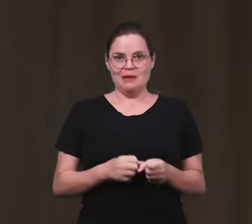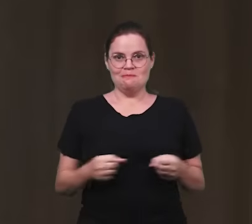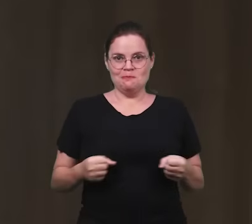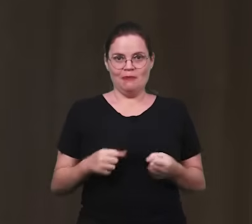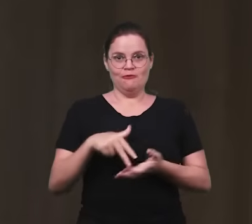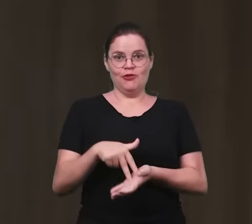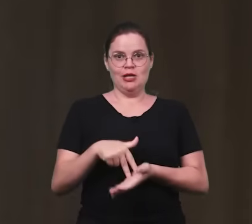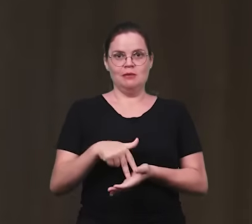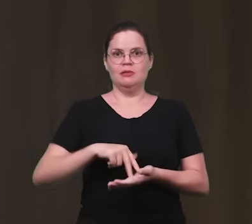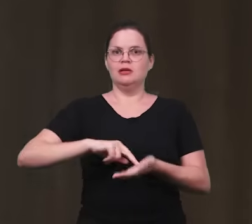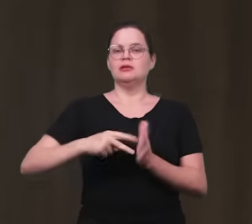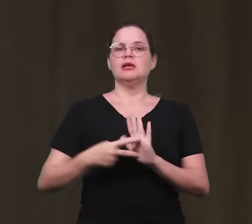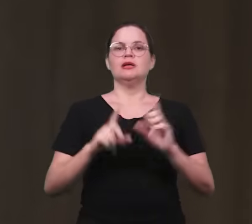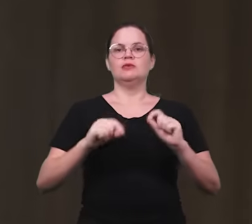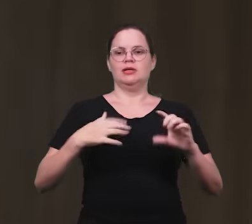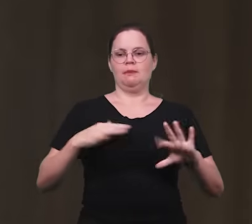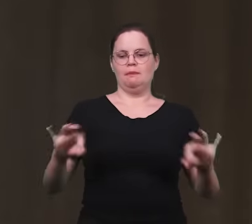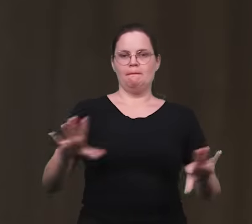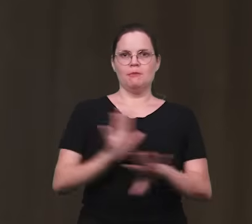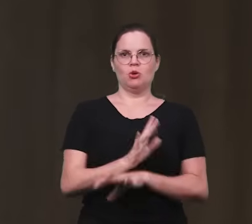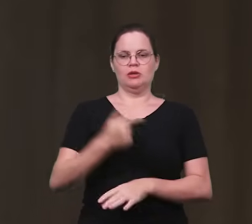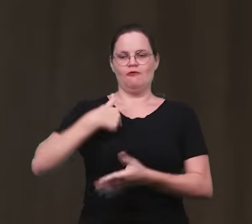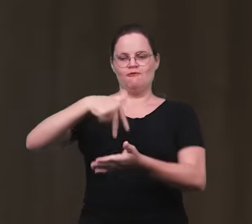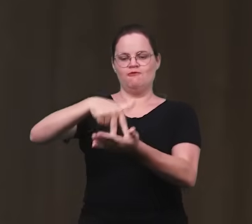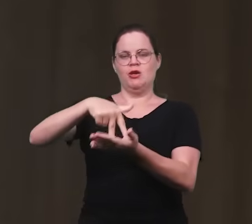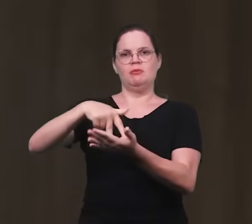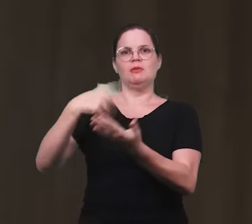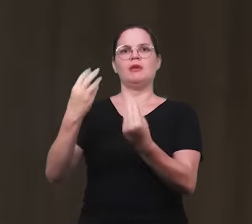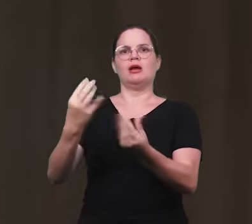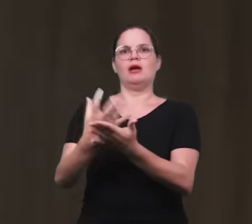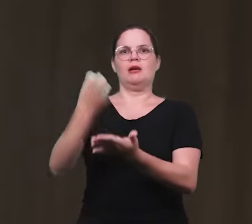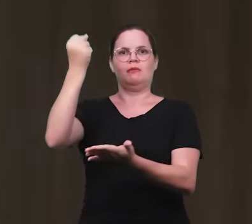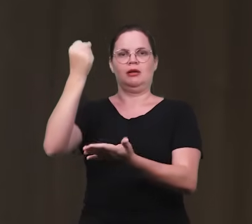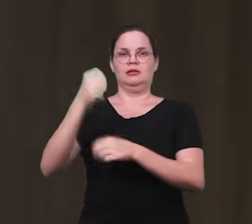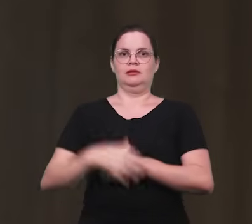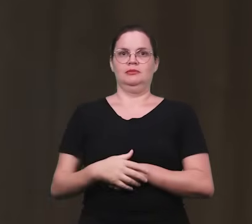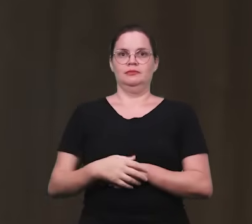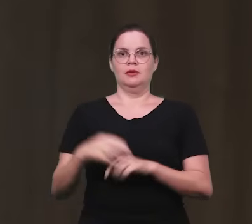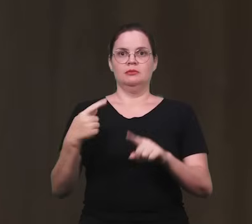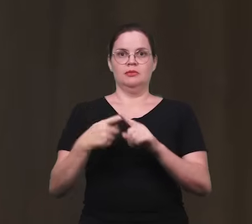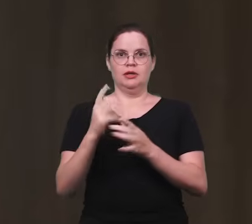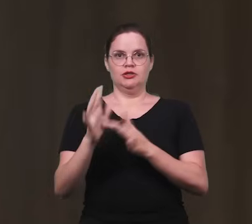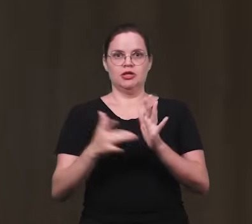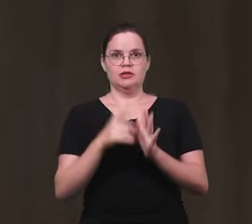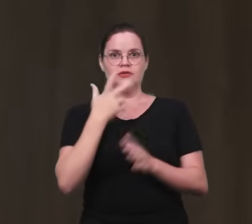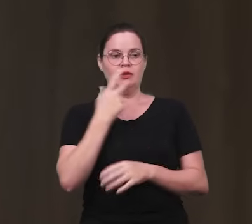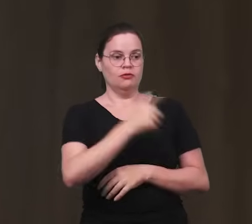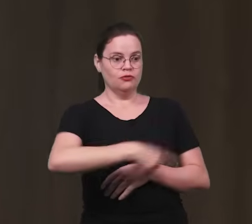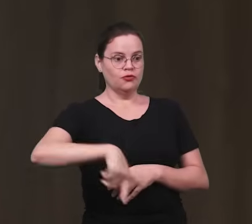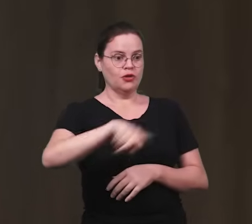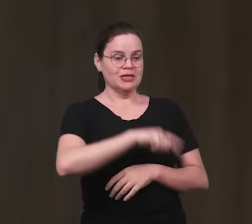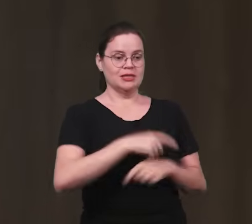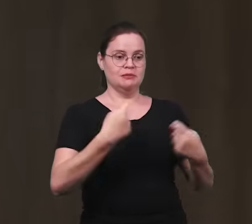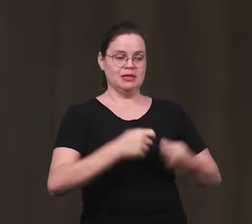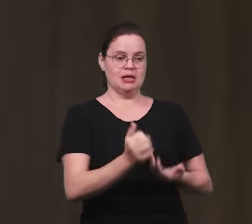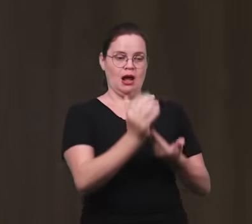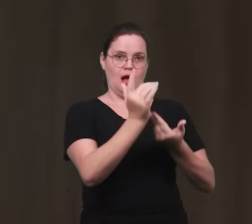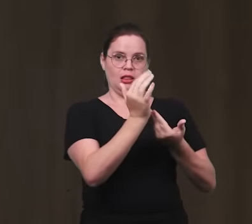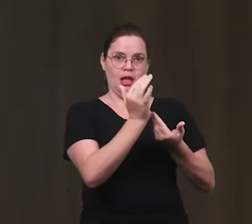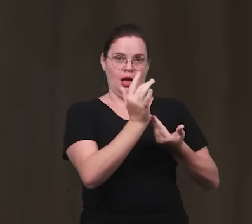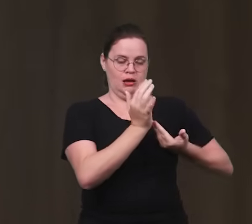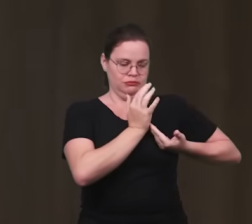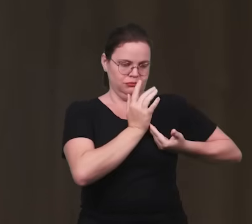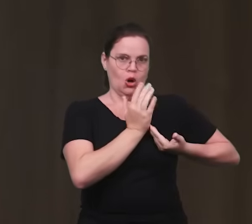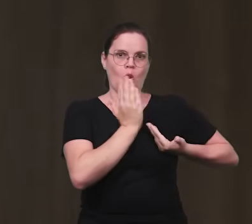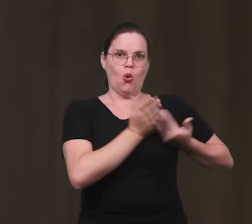estarmos preparados para o arrebatamento. E o próprio Senhor Jesus disse, né, estejais cingidos os vossos lombos e acesas as vossas candeias.